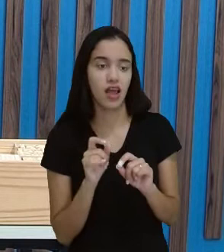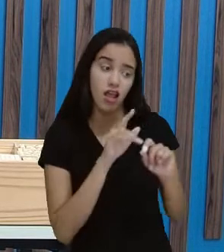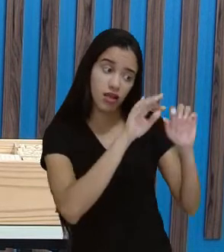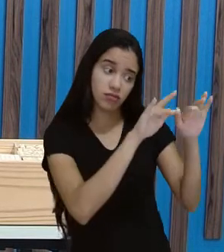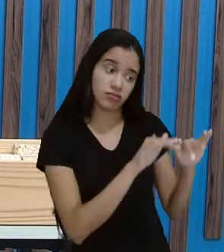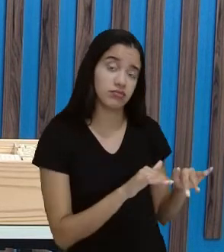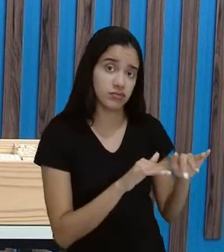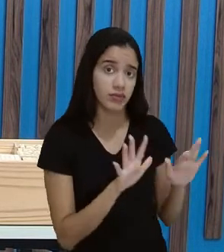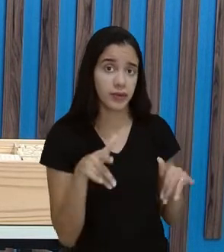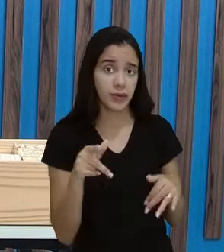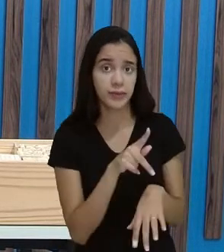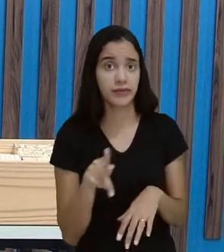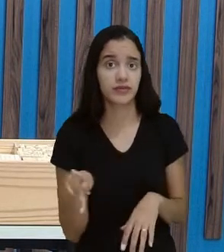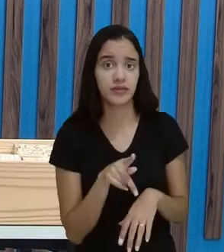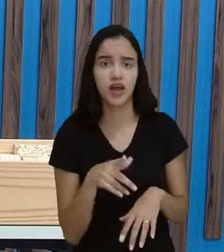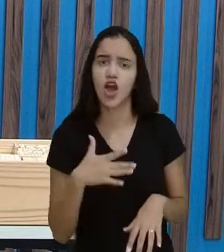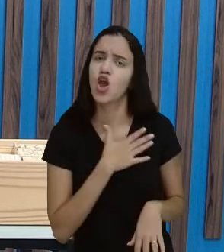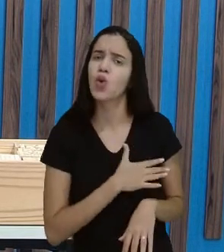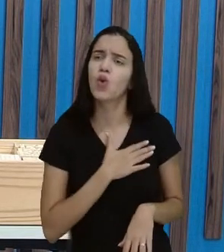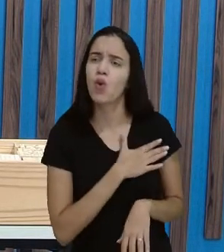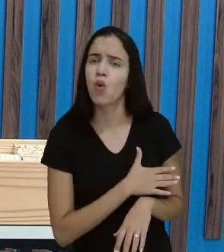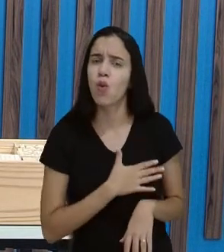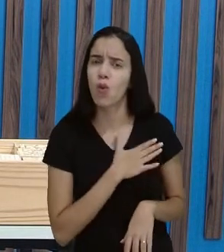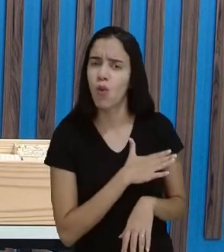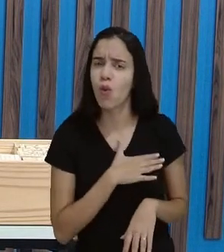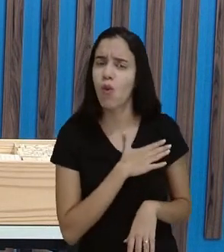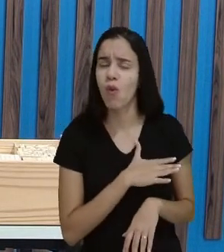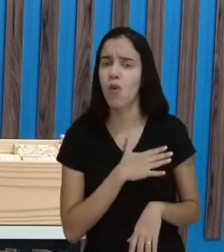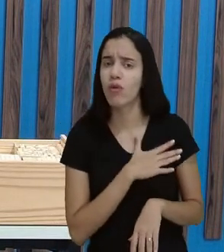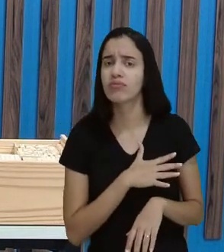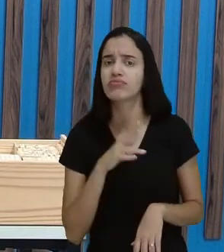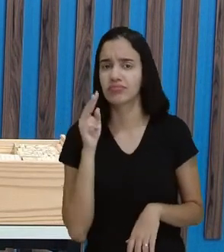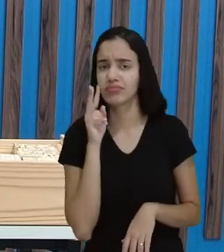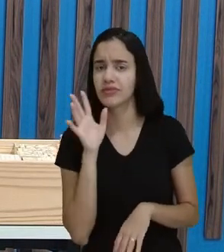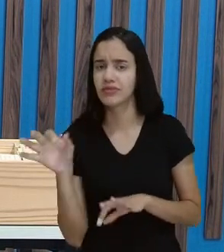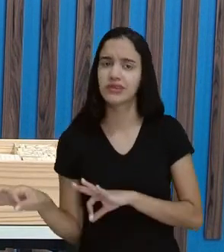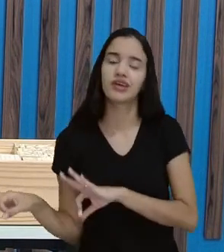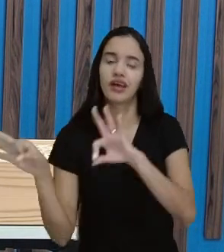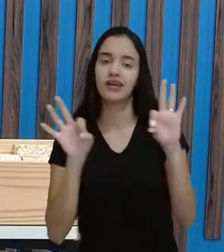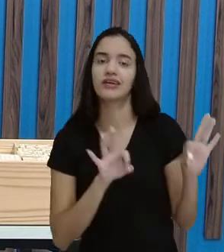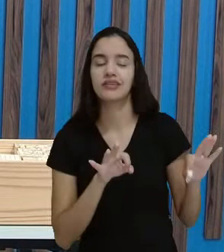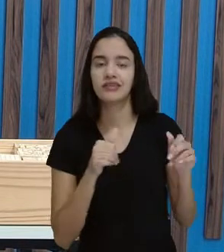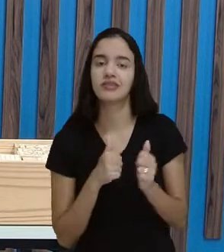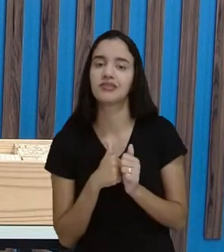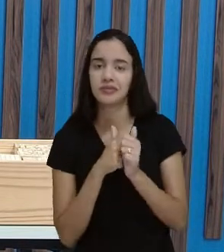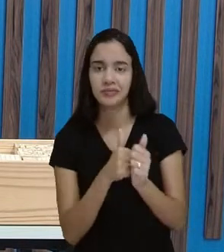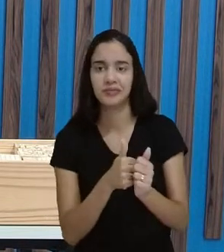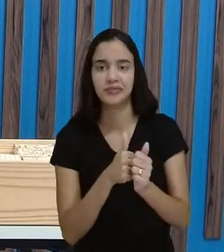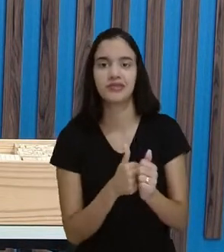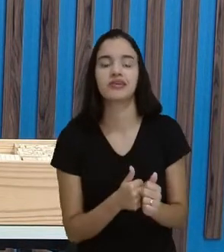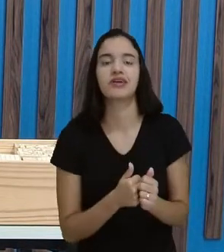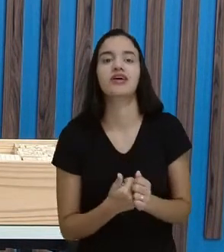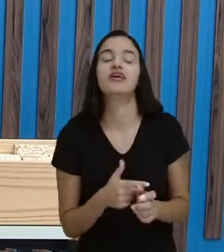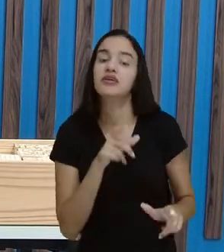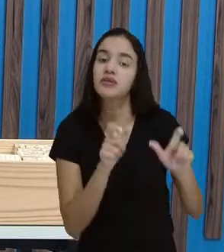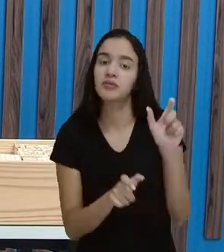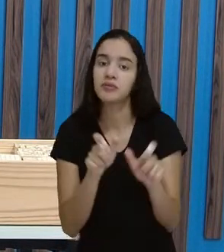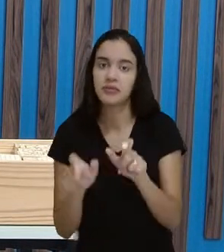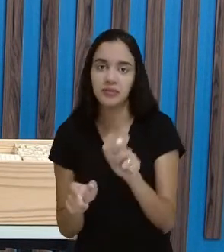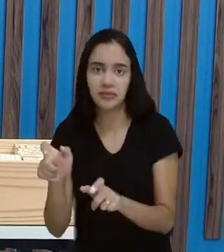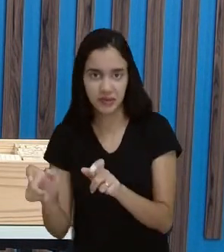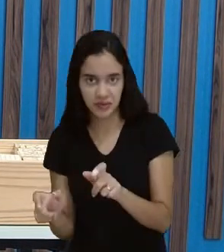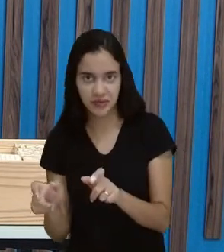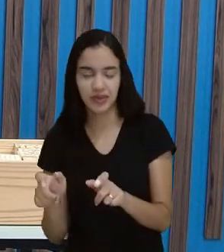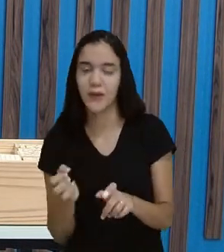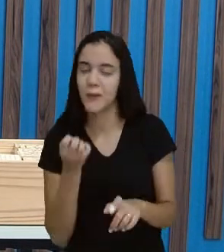aí no chat para a professora Esther. Eu gosto de assistir os filmes do Venom. Eu gosto, eu acompanho, né, os personagens da